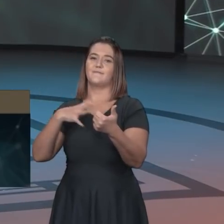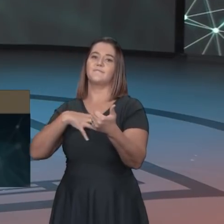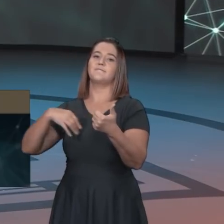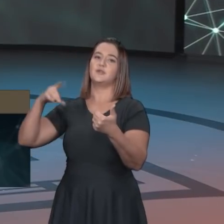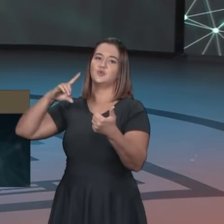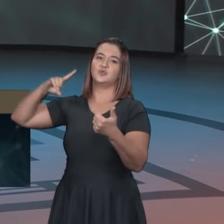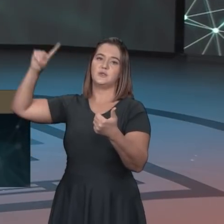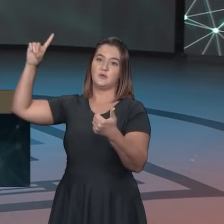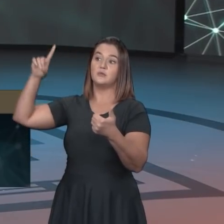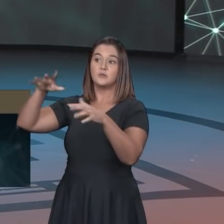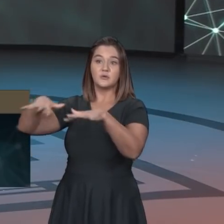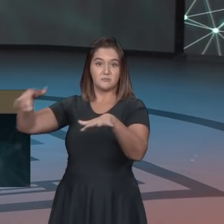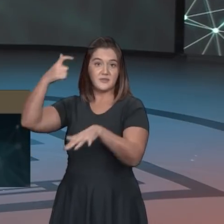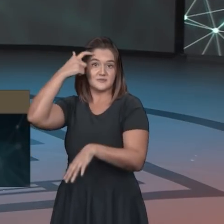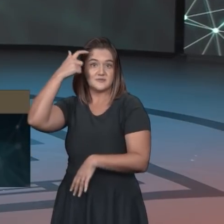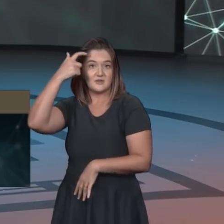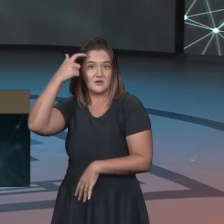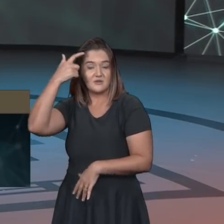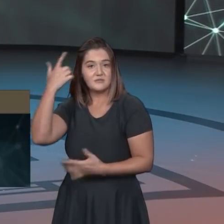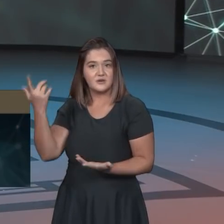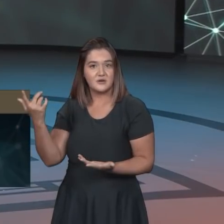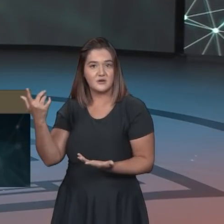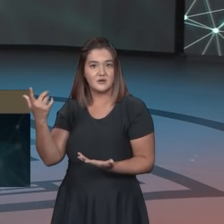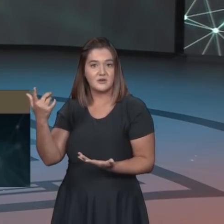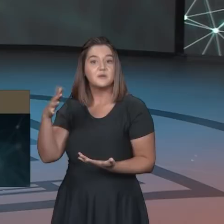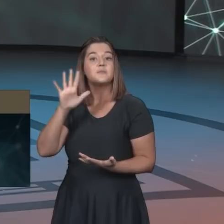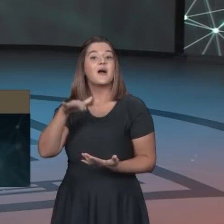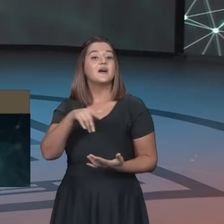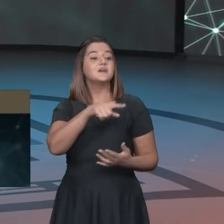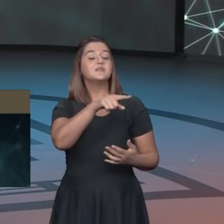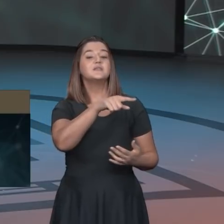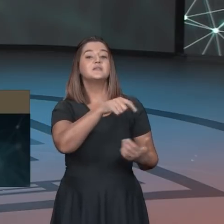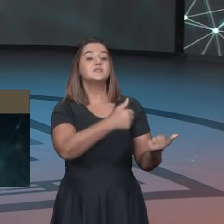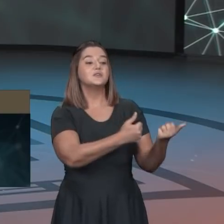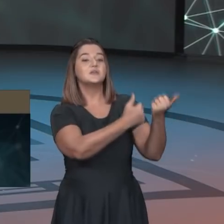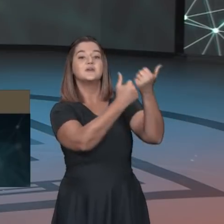Terra. E quem substitui Júlio César? O seu outro filho